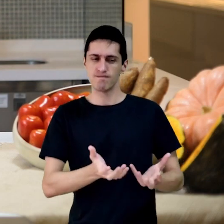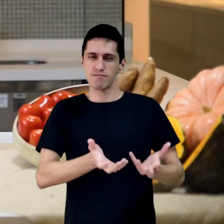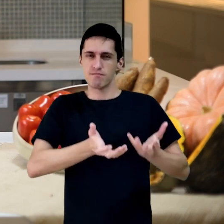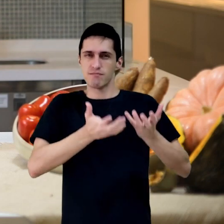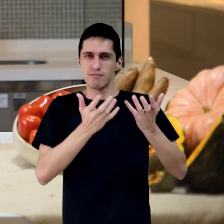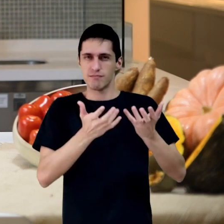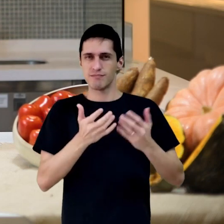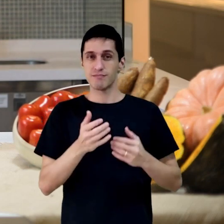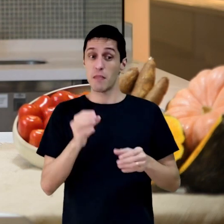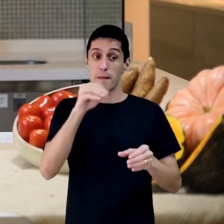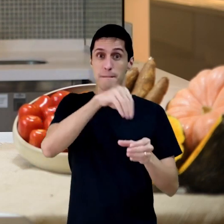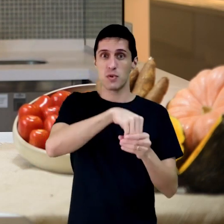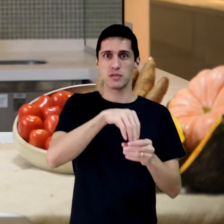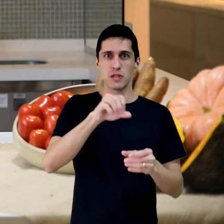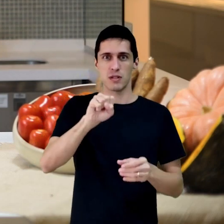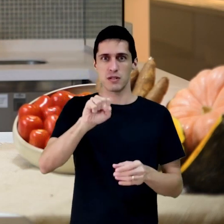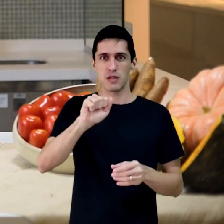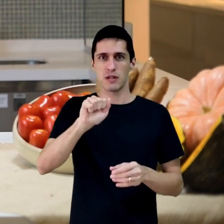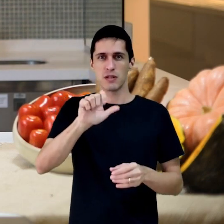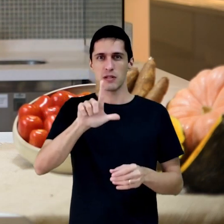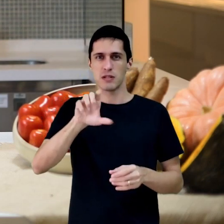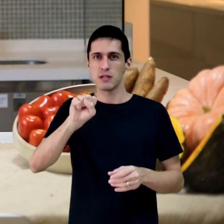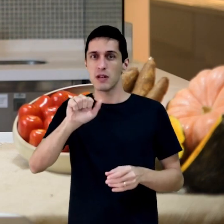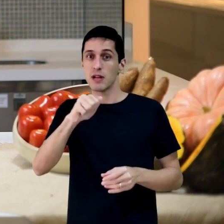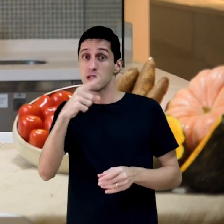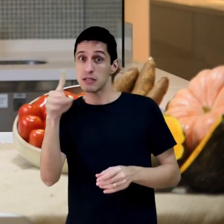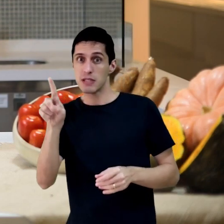o salsão e o alho poró, que vai dar mais sabor.